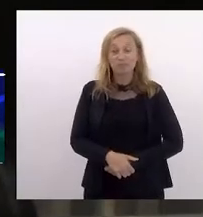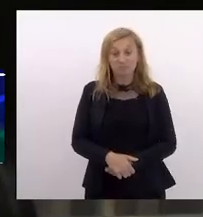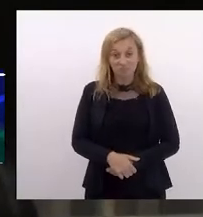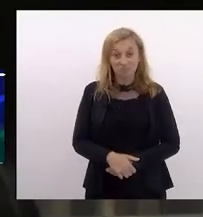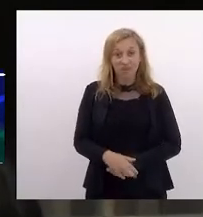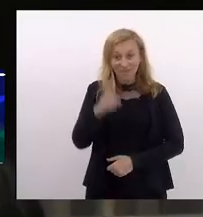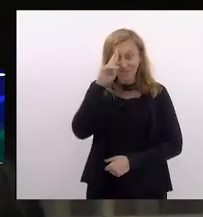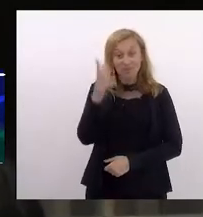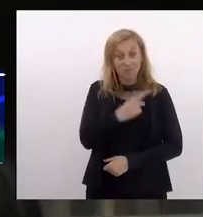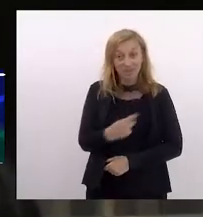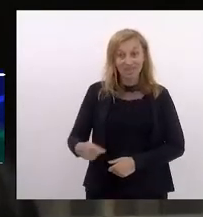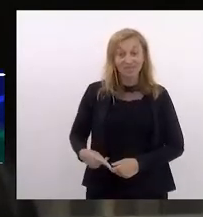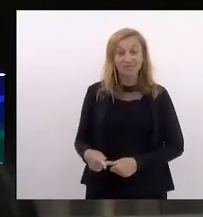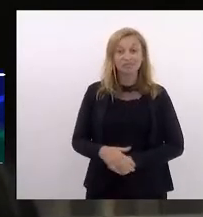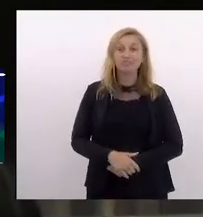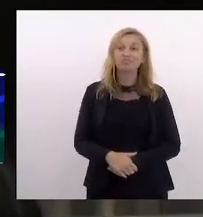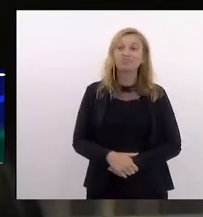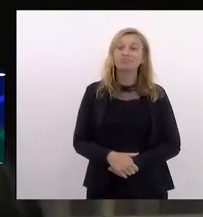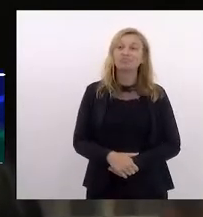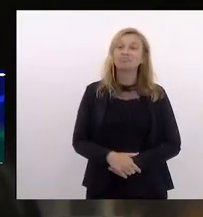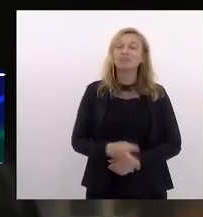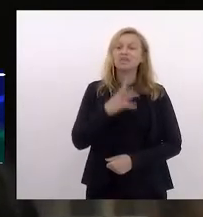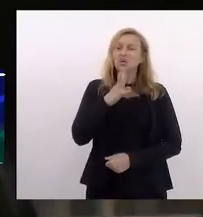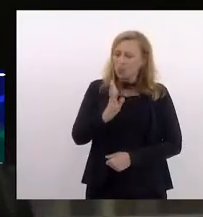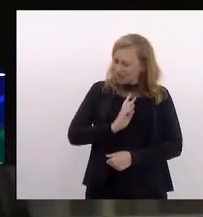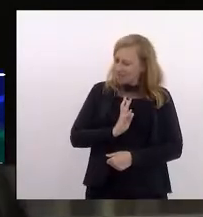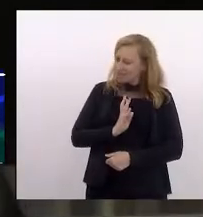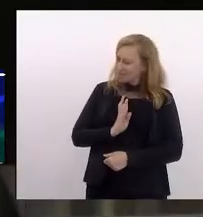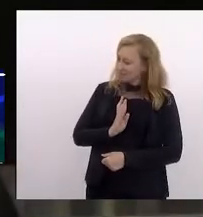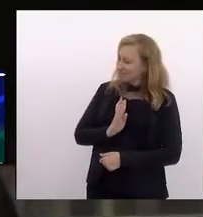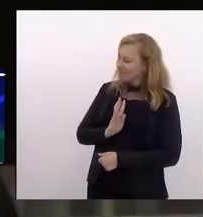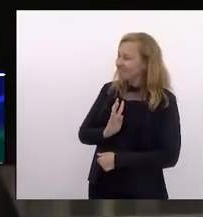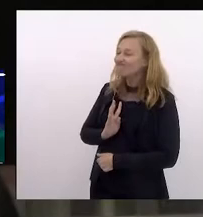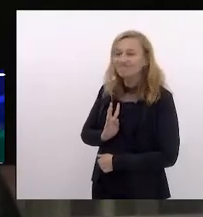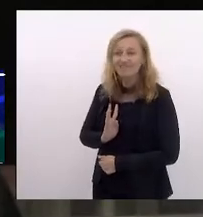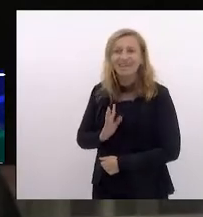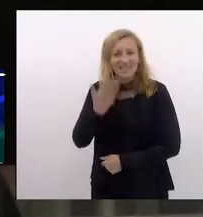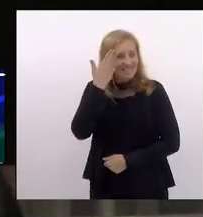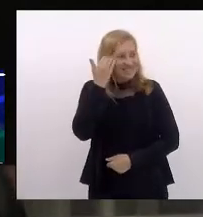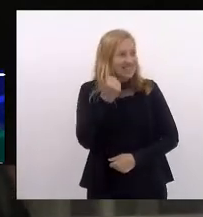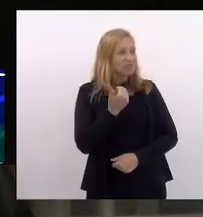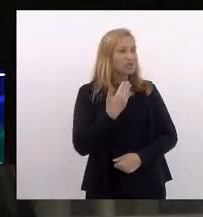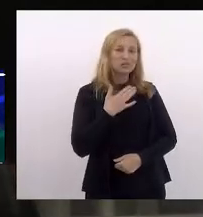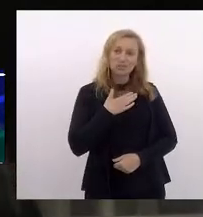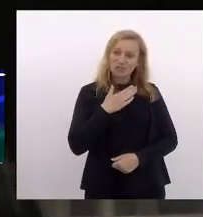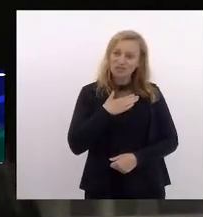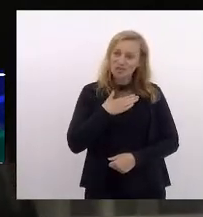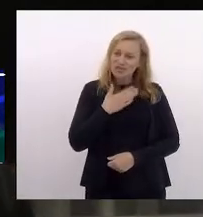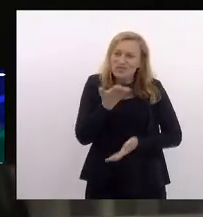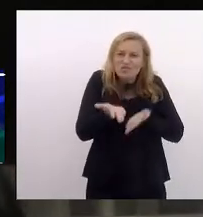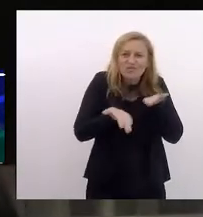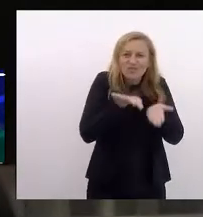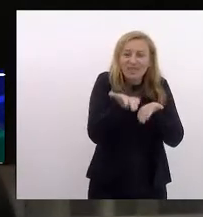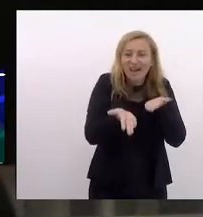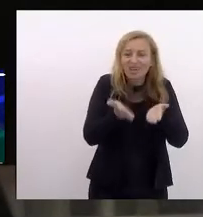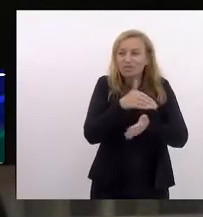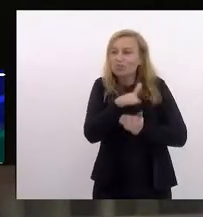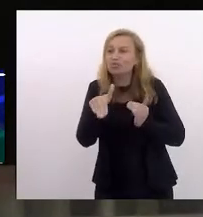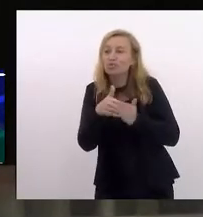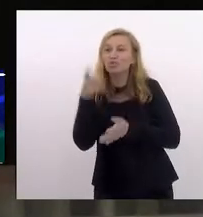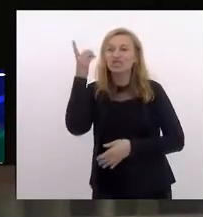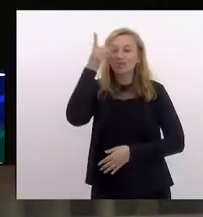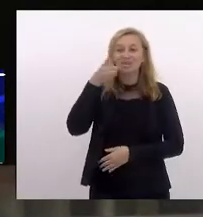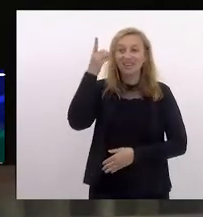senhor presidente Quem me conhece sabe do meu tratamento com todos os reputados